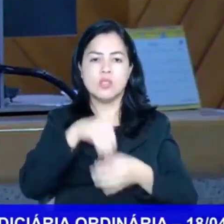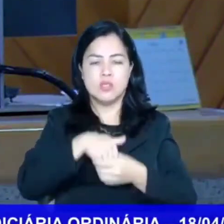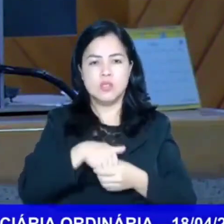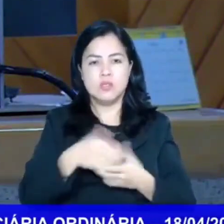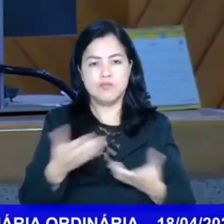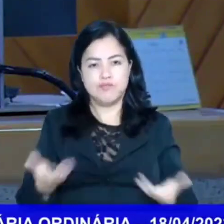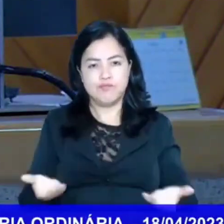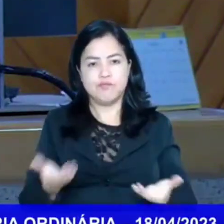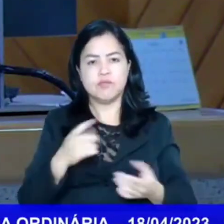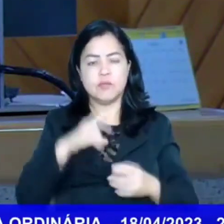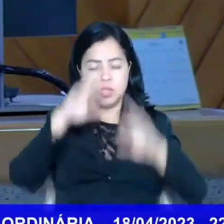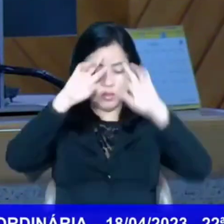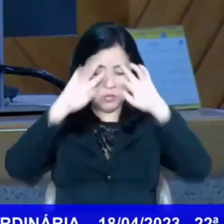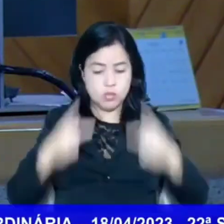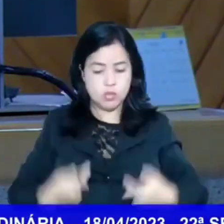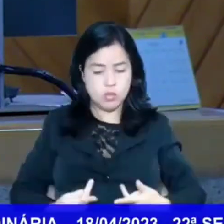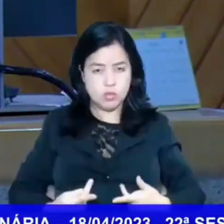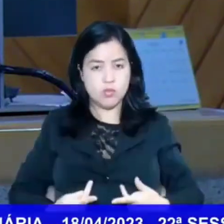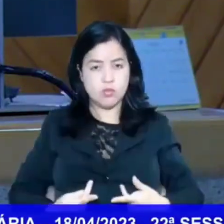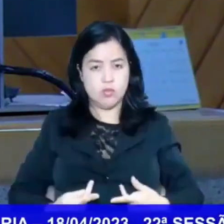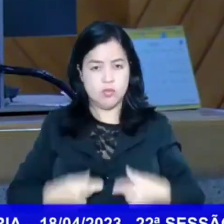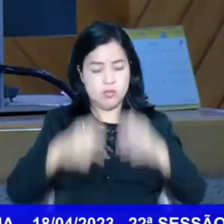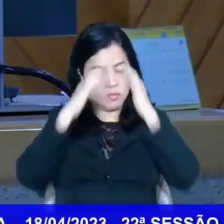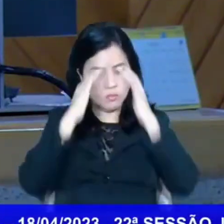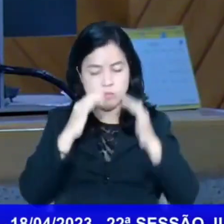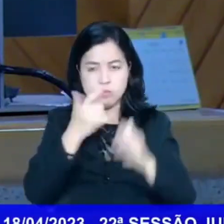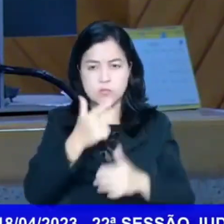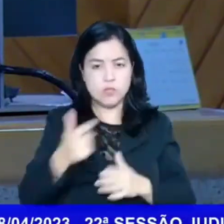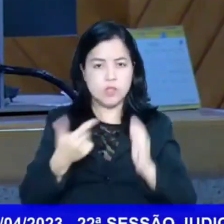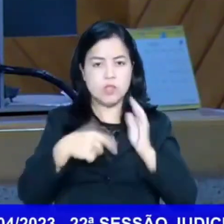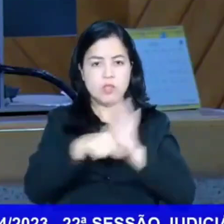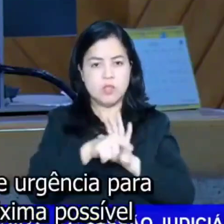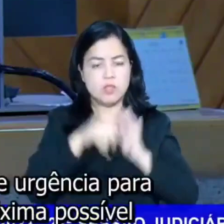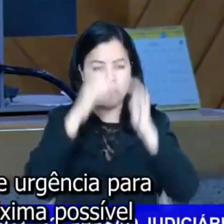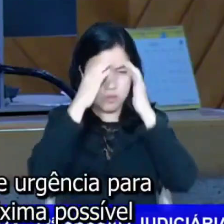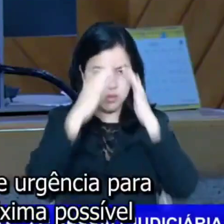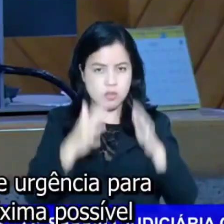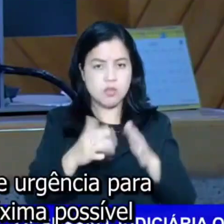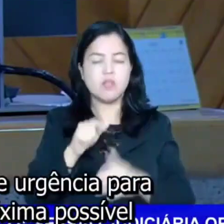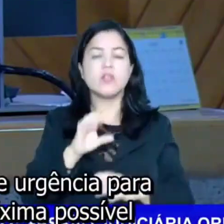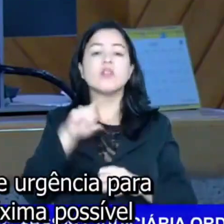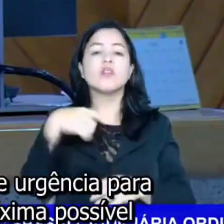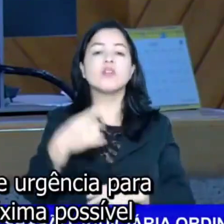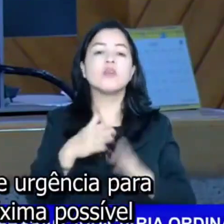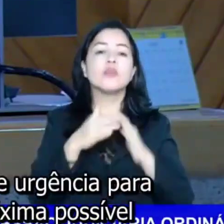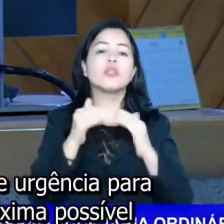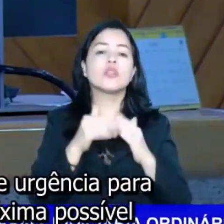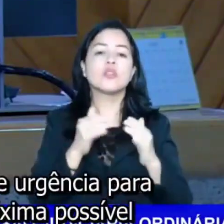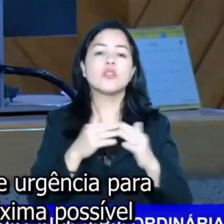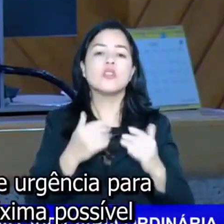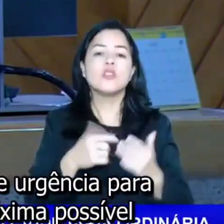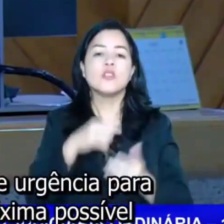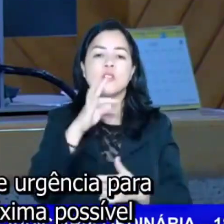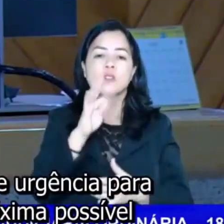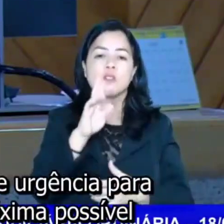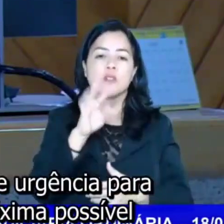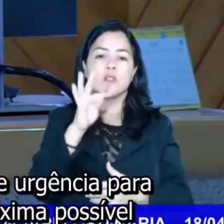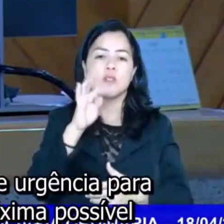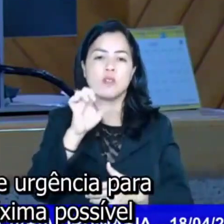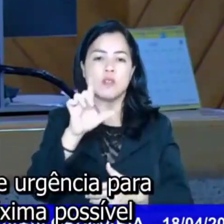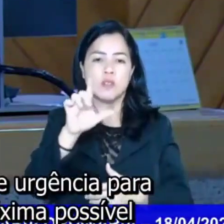aí, Excelência, ele fez pedido, os pedidos foram os seguintes: tutela de